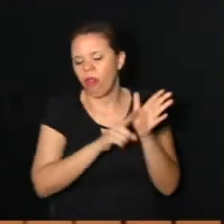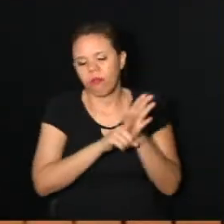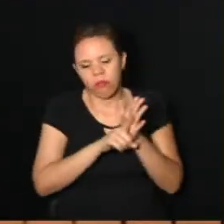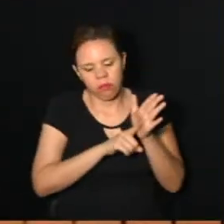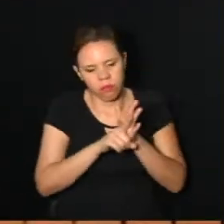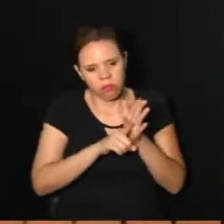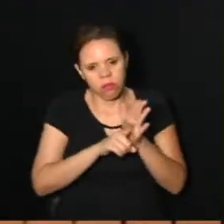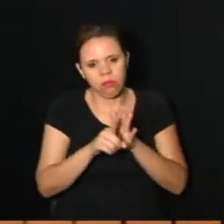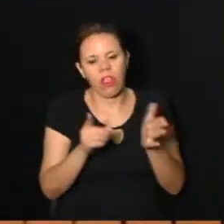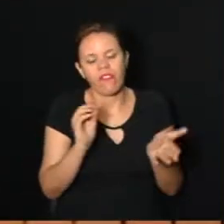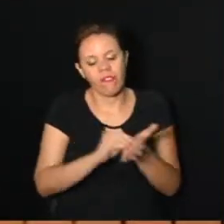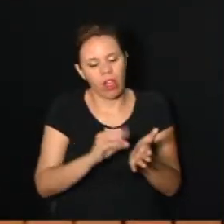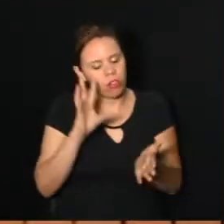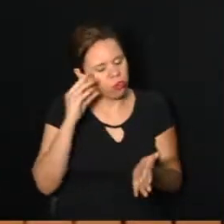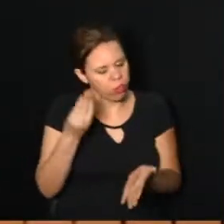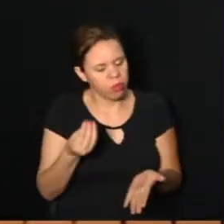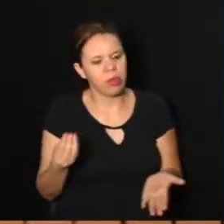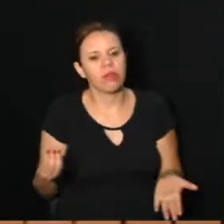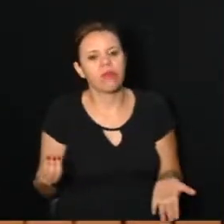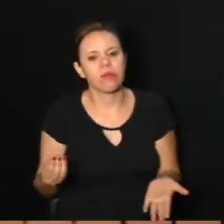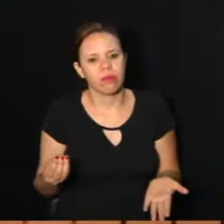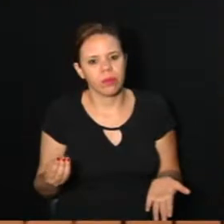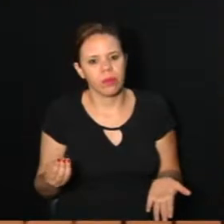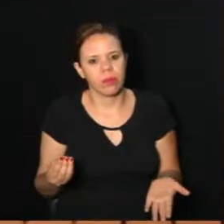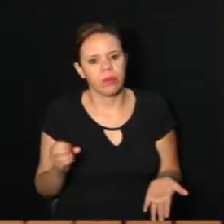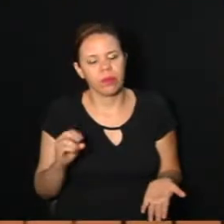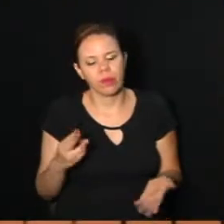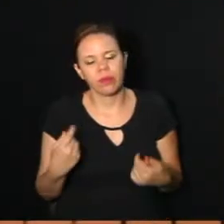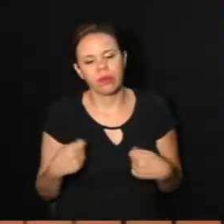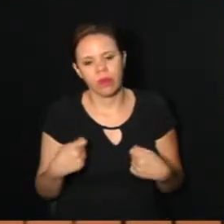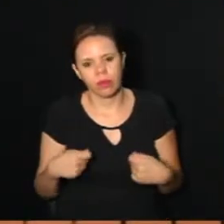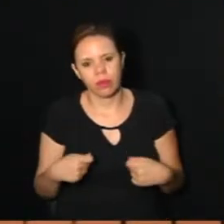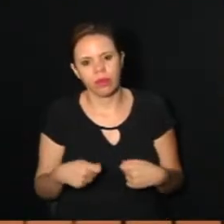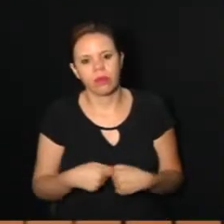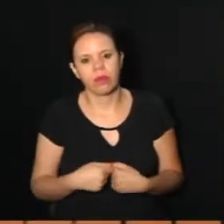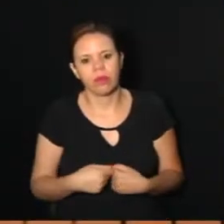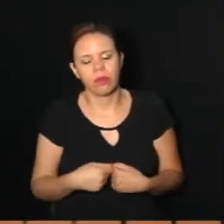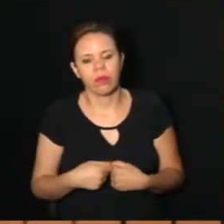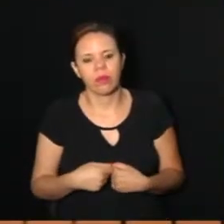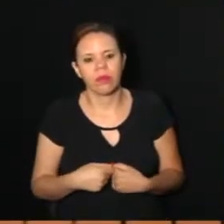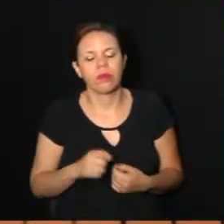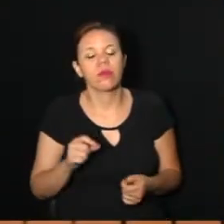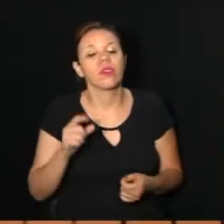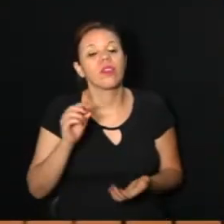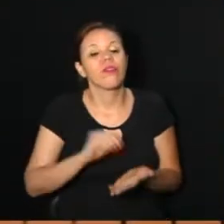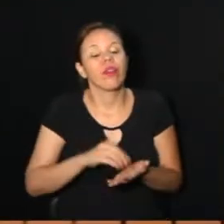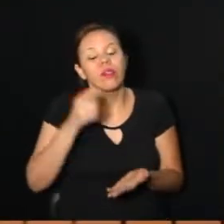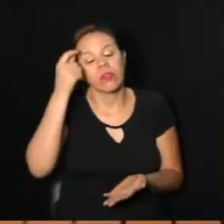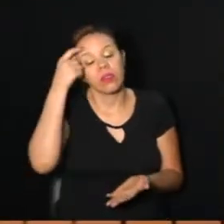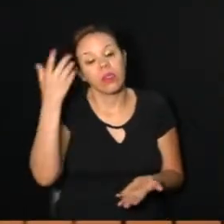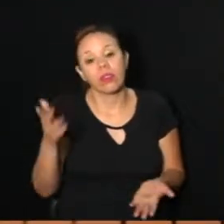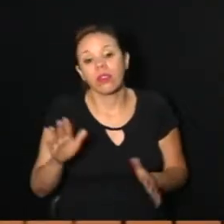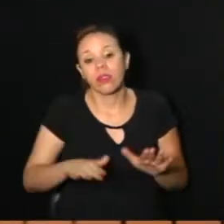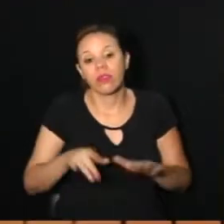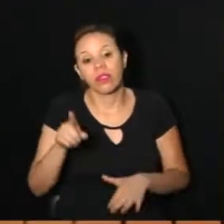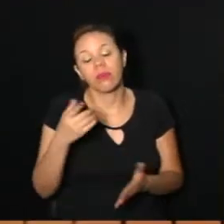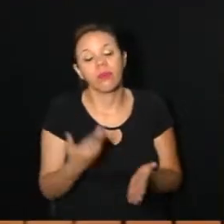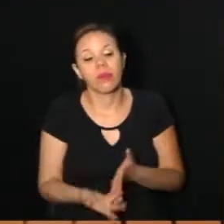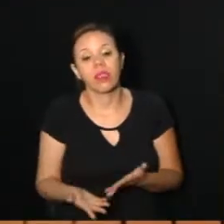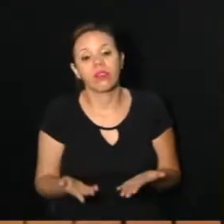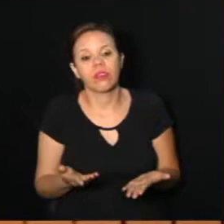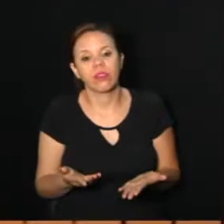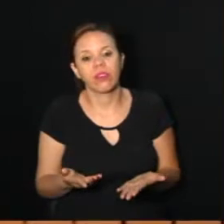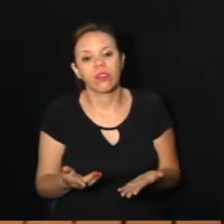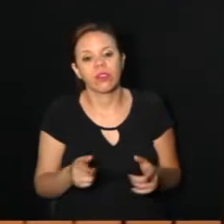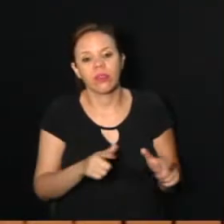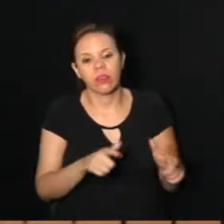a falta de conhecimento, né, ou a necessidade desprovida de senso. Né? Às vezes se pede até, e o zonamento